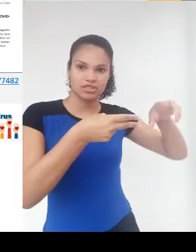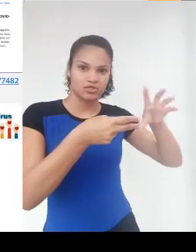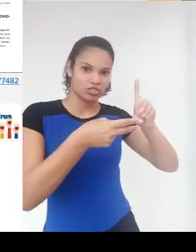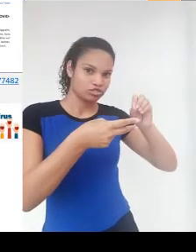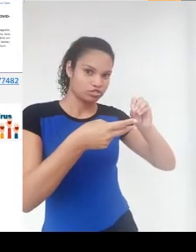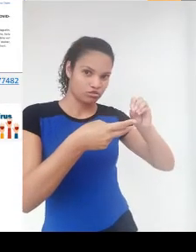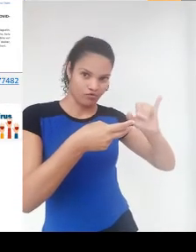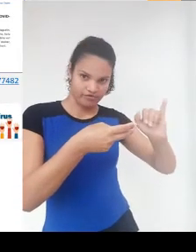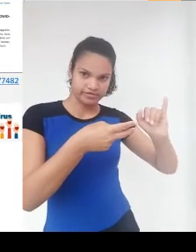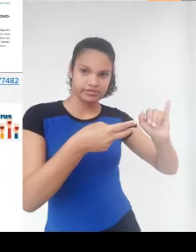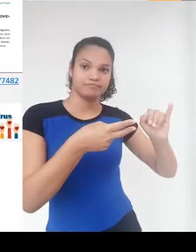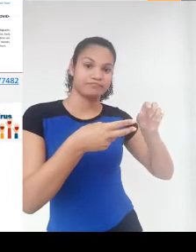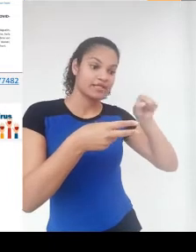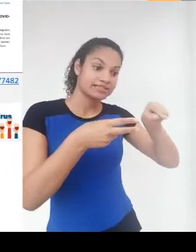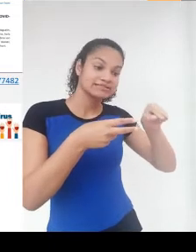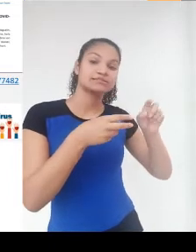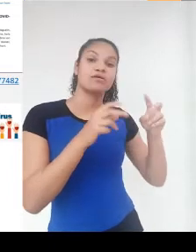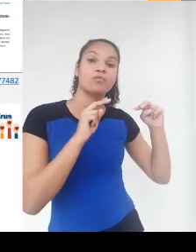é um link que leva